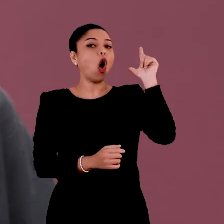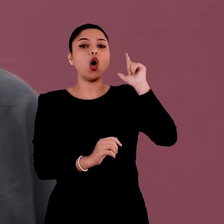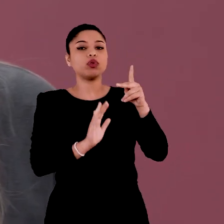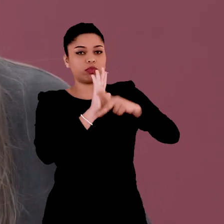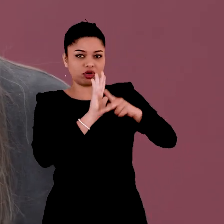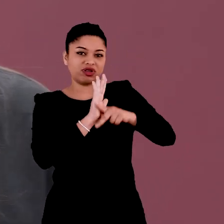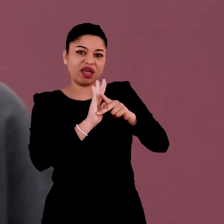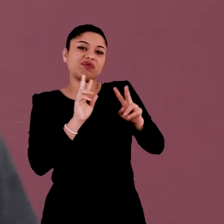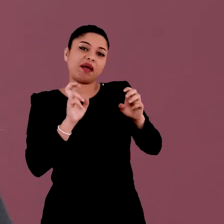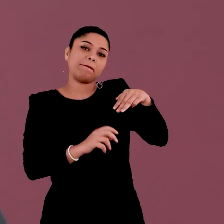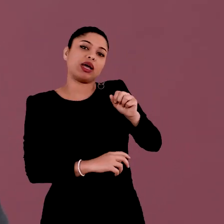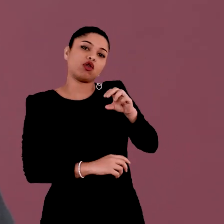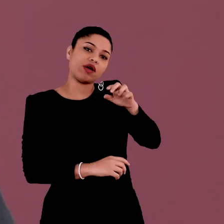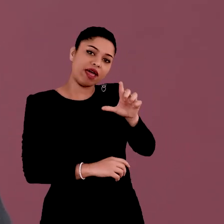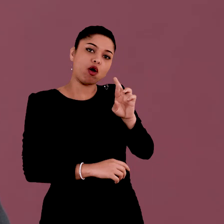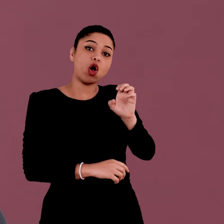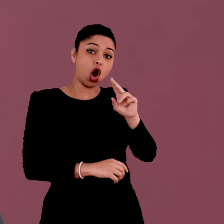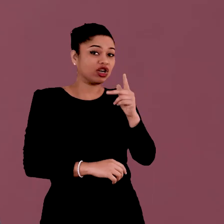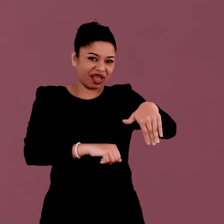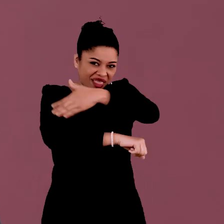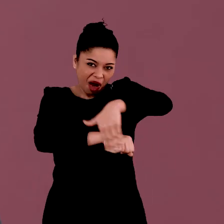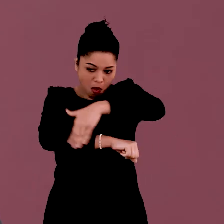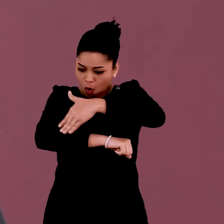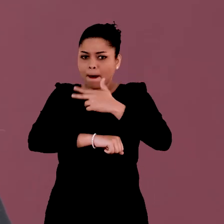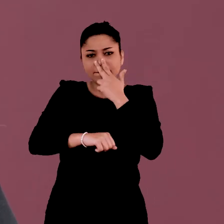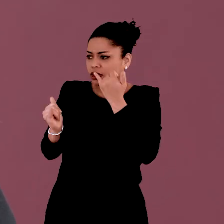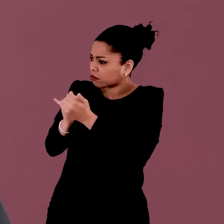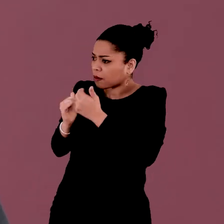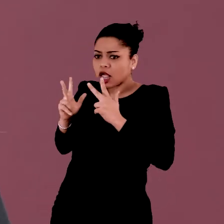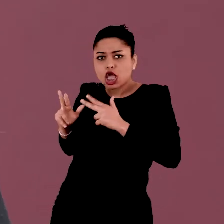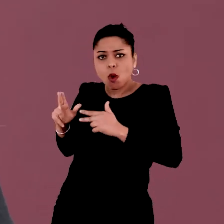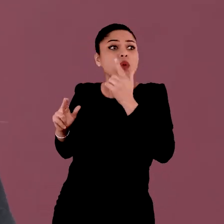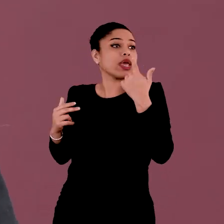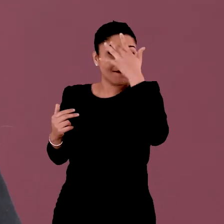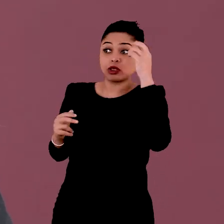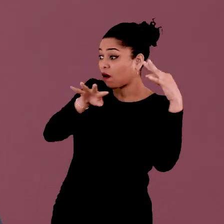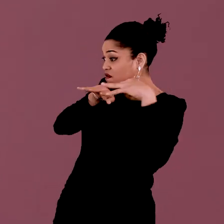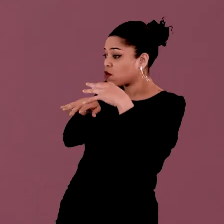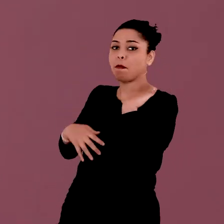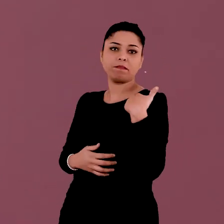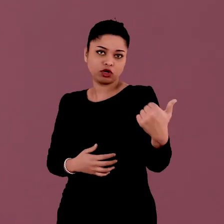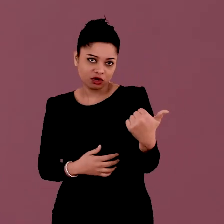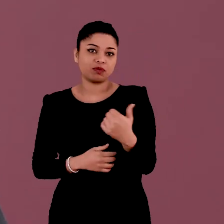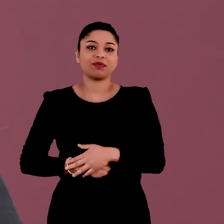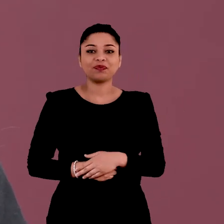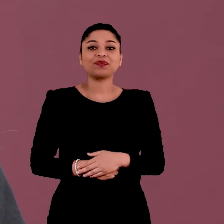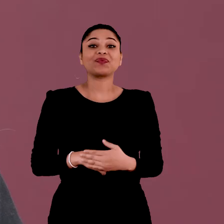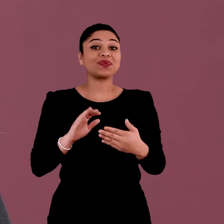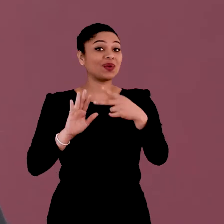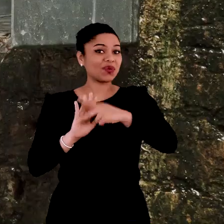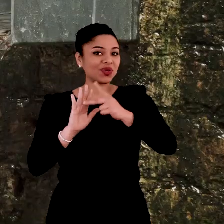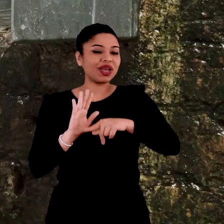existente, nesse conjunto, né, um conjunto de sobrados, mas a Casa Saracura é uma delas. Aí esse projeto trouxe diversas questões e uma delas